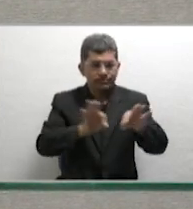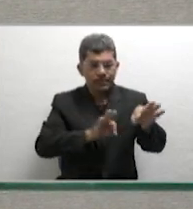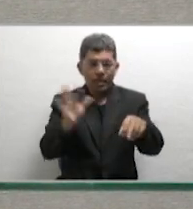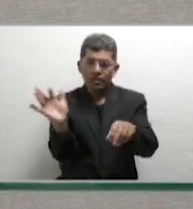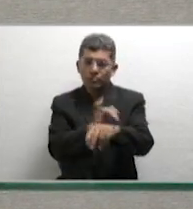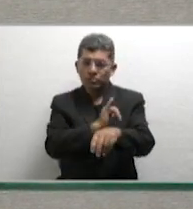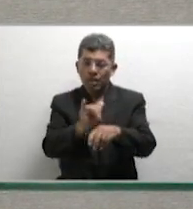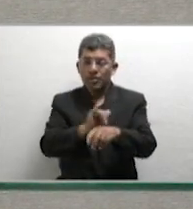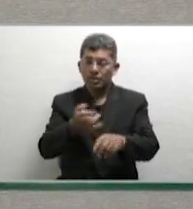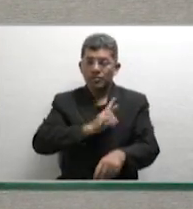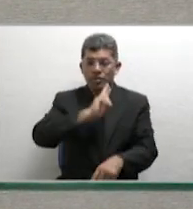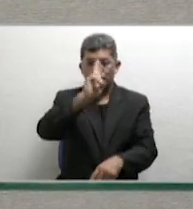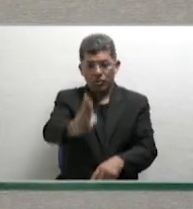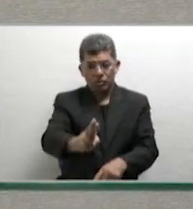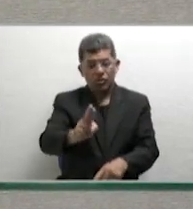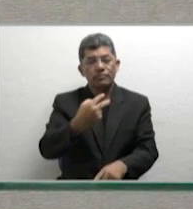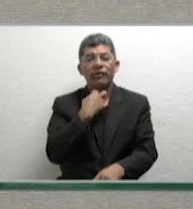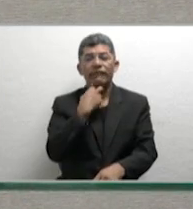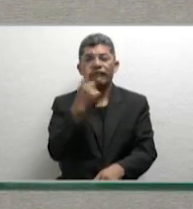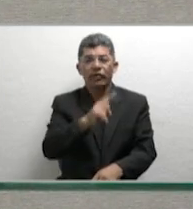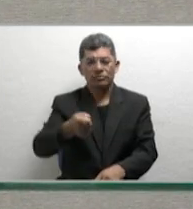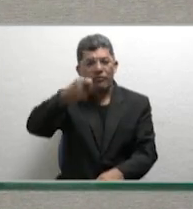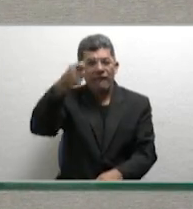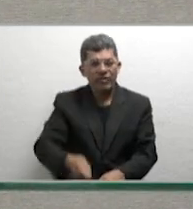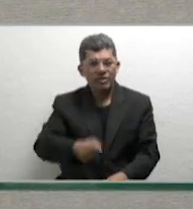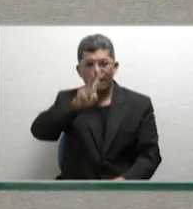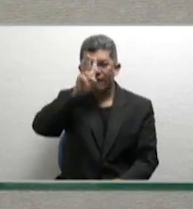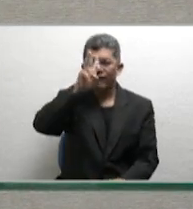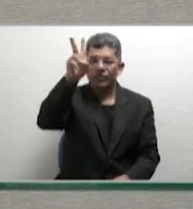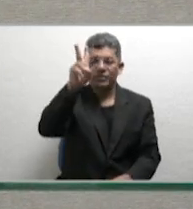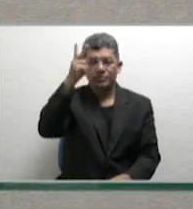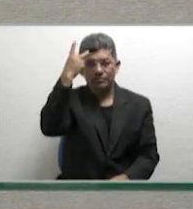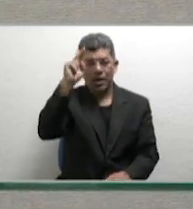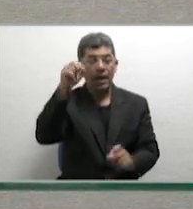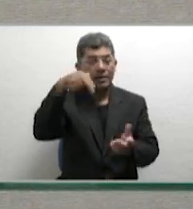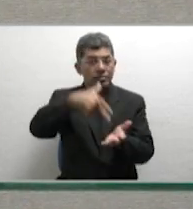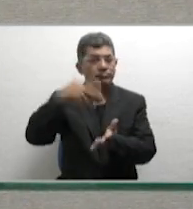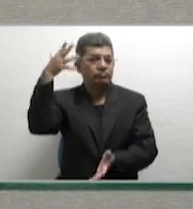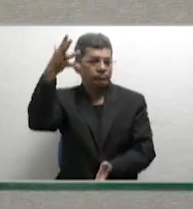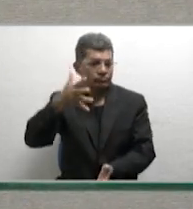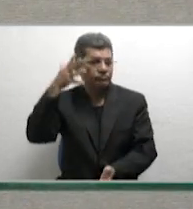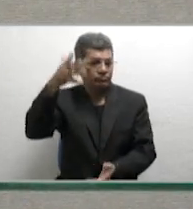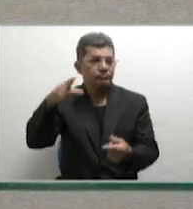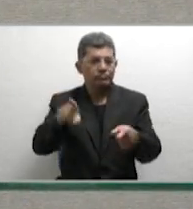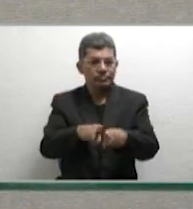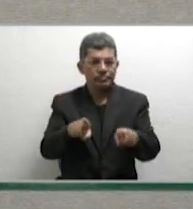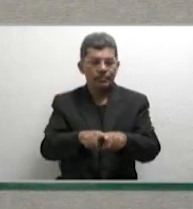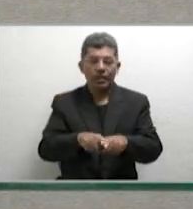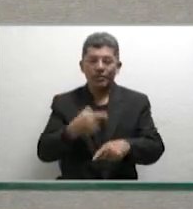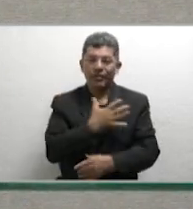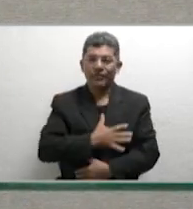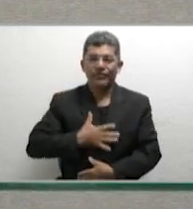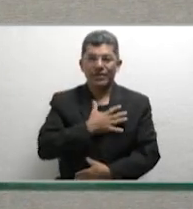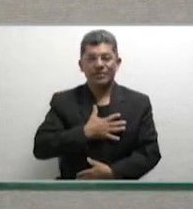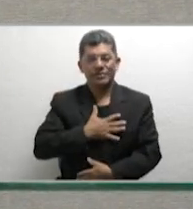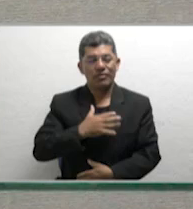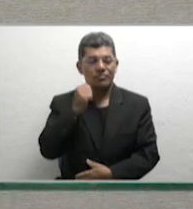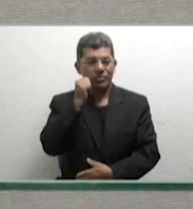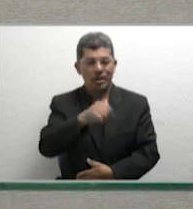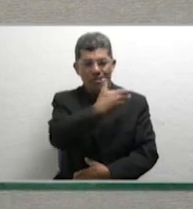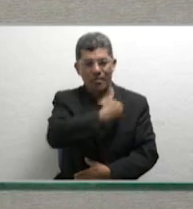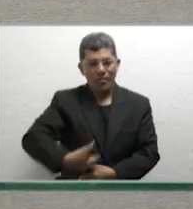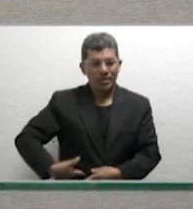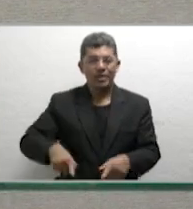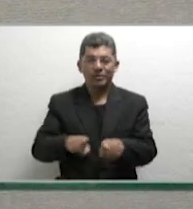para poder continuar sendo uma voz firme, forte, aqui na tribuna. E estou muito feliz, como mulher